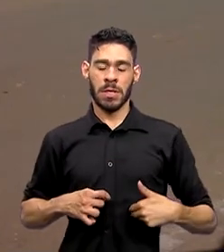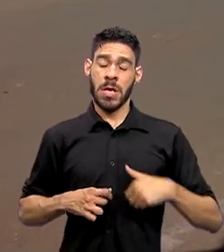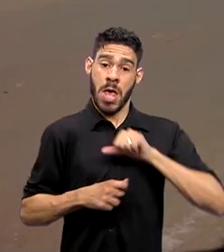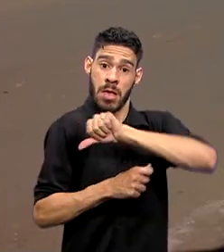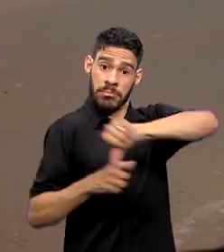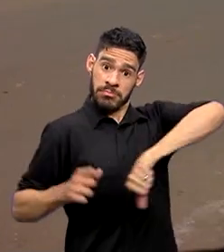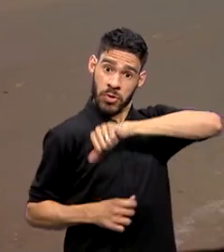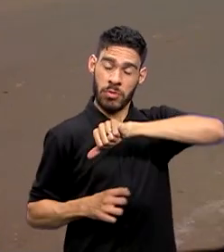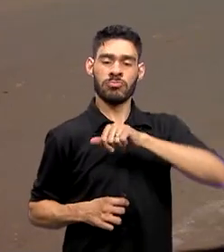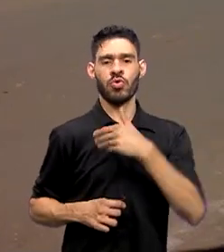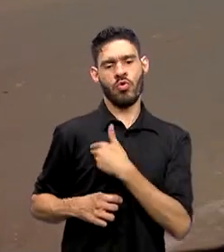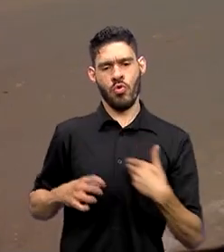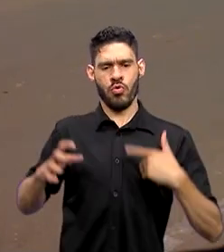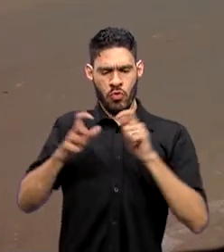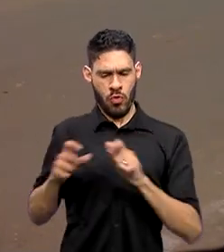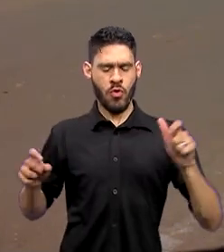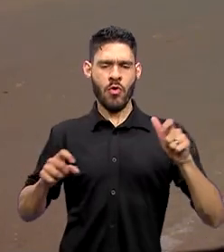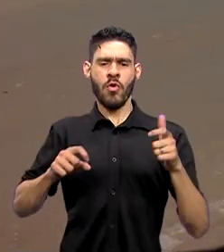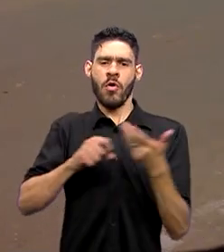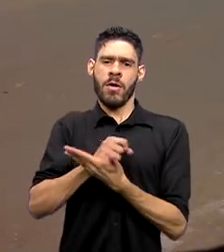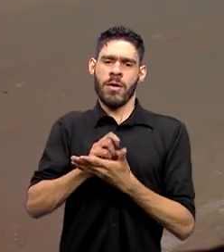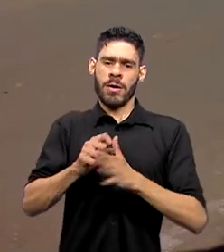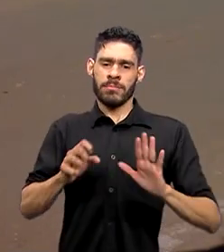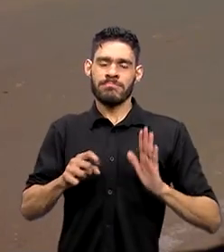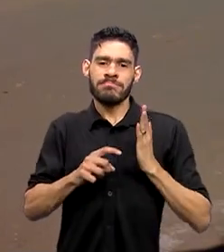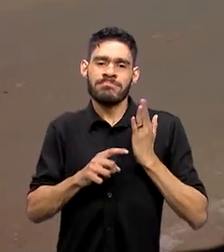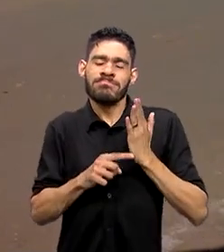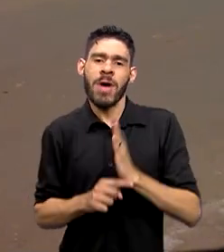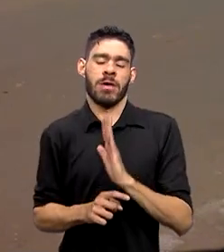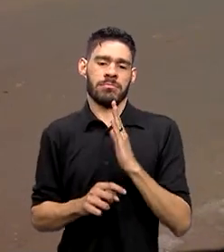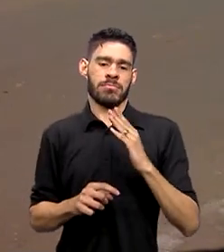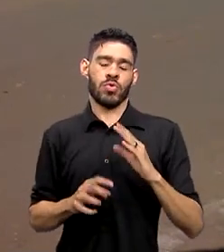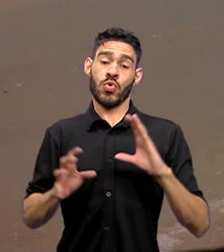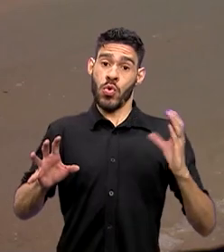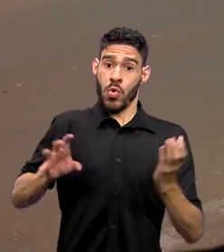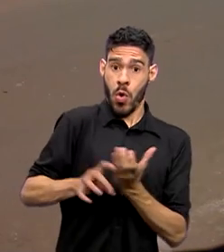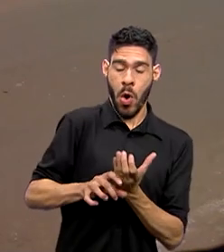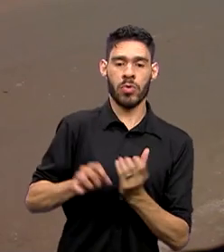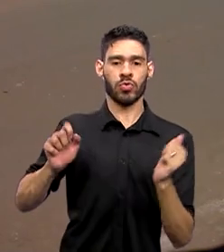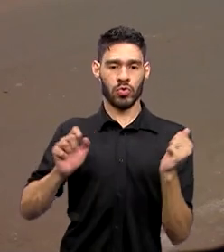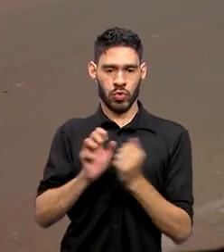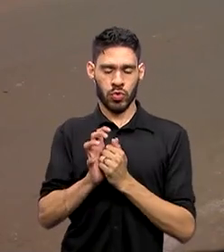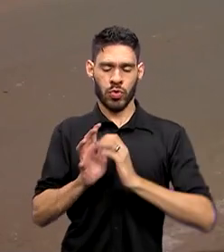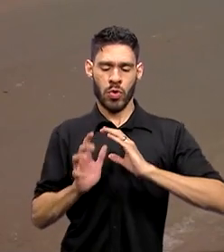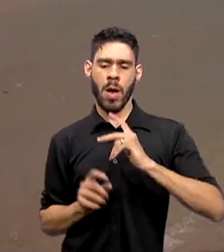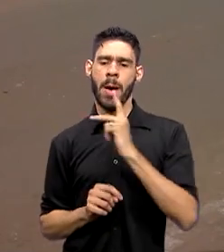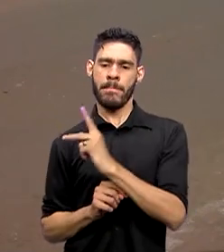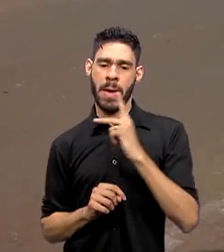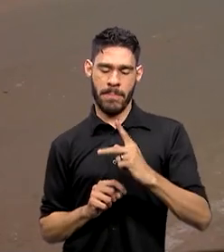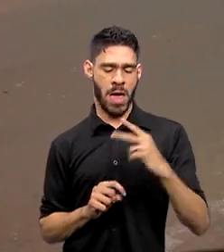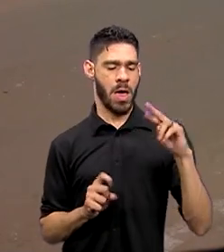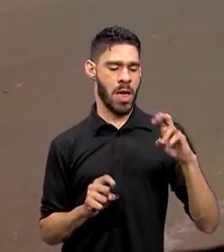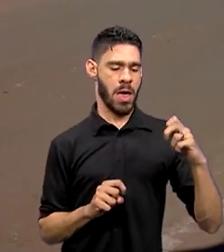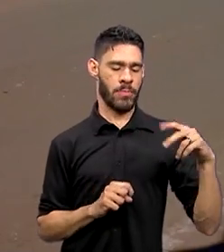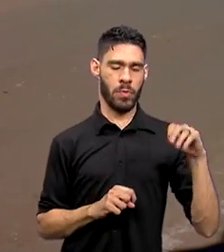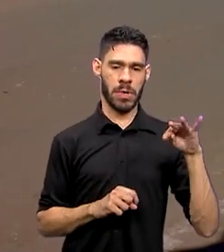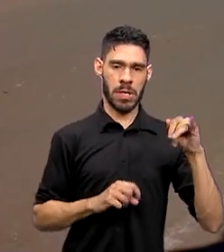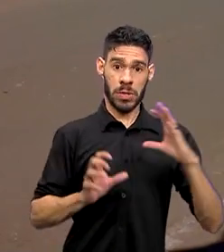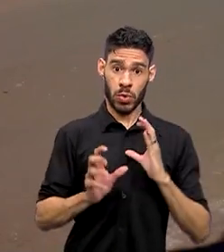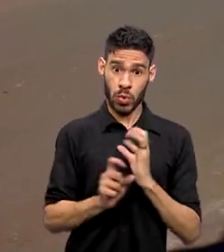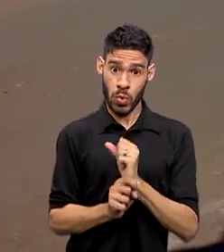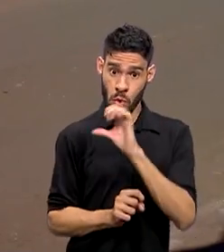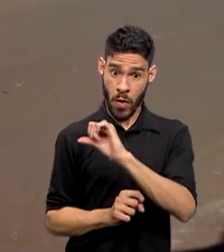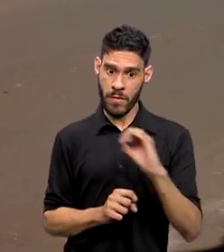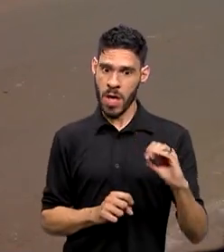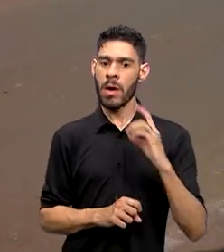trocas, o governo amplia a base de apoio no Congresso Nacional. Juntos, republicanos e progressistas reúnem 90